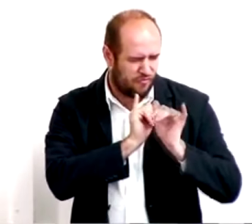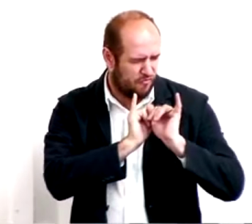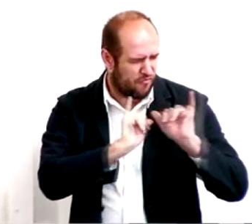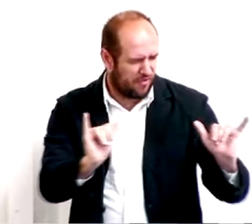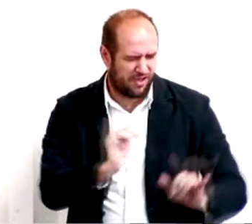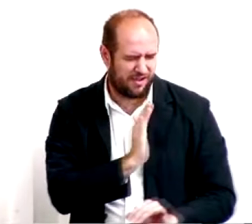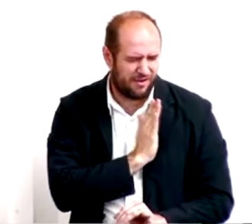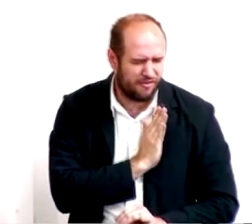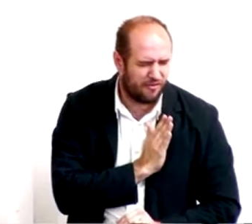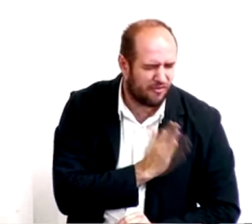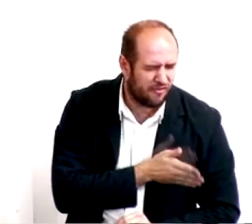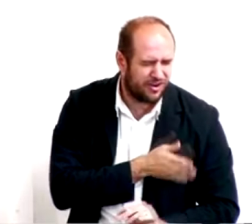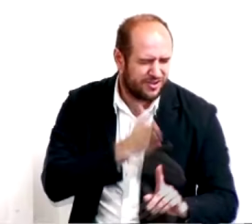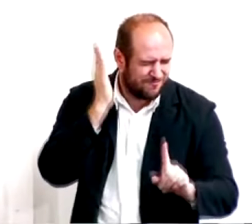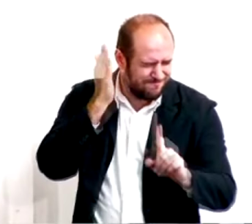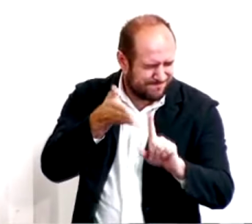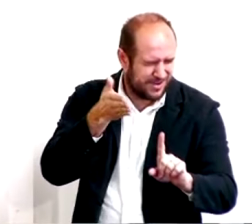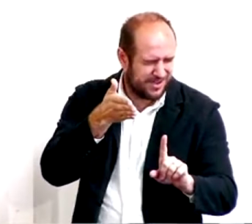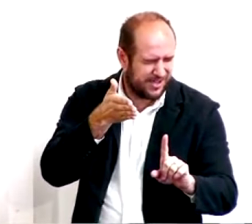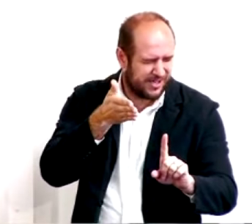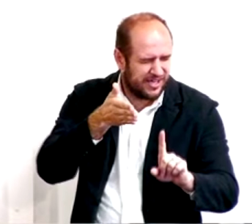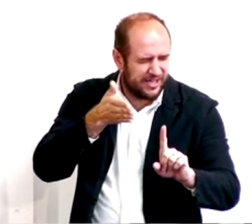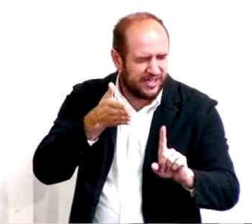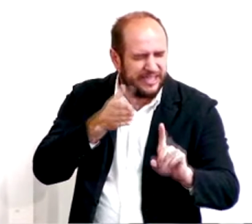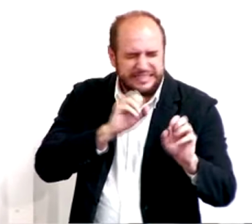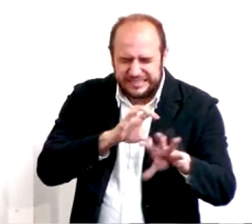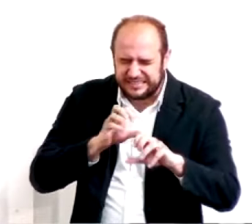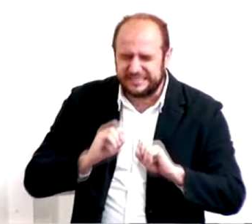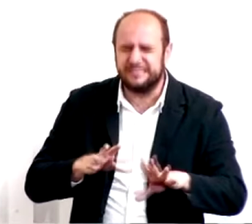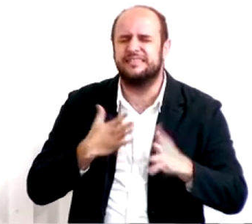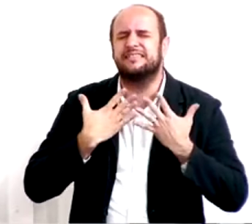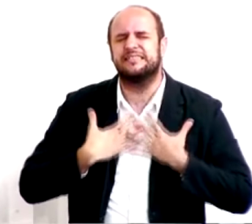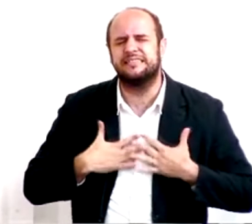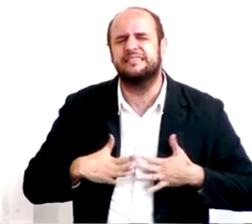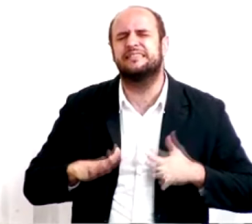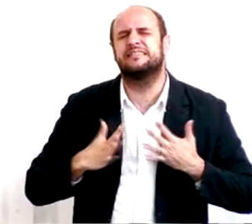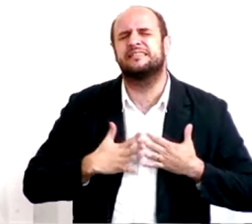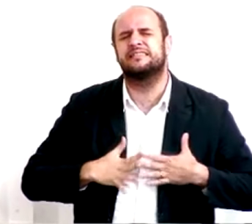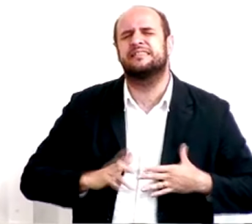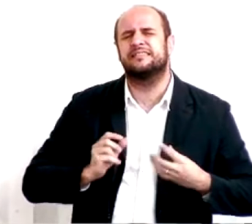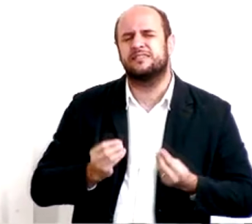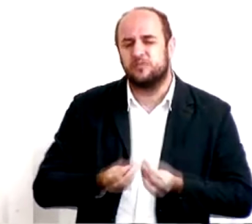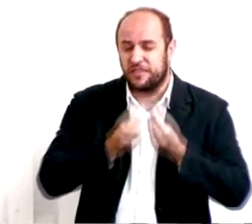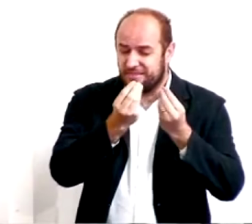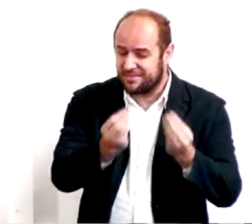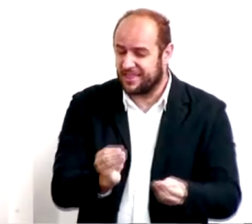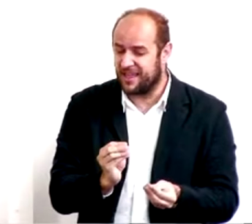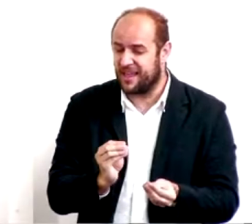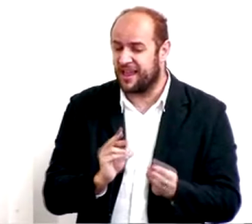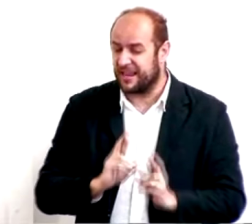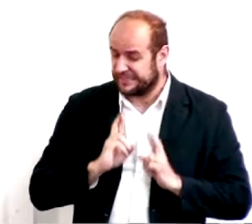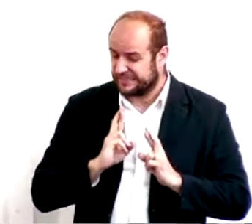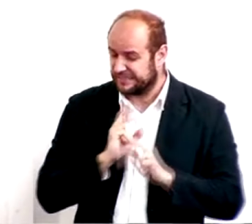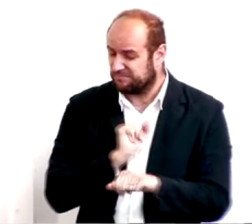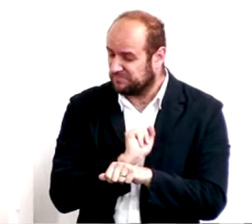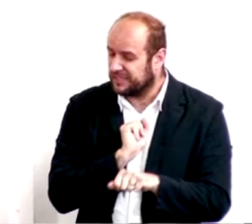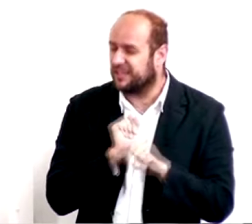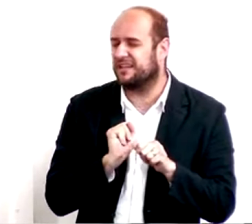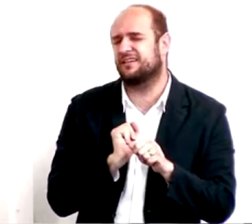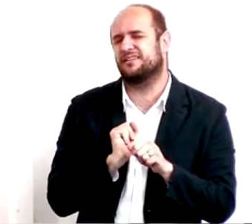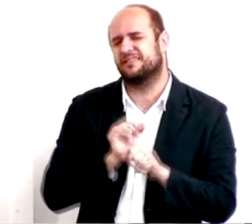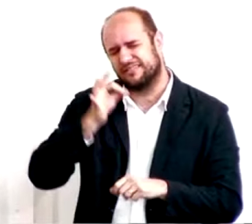desta pessoa dar-lhe descanso que ele precisa ter dar-lhe a esperança que ele falta dar-lhe a certeza